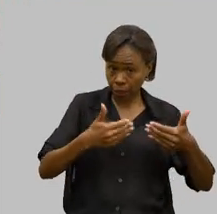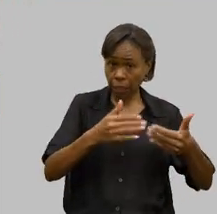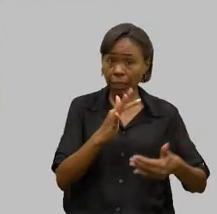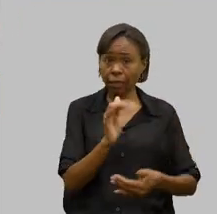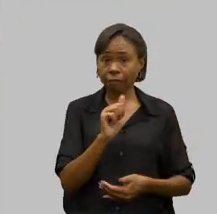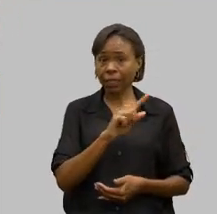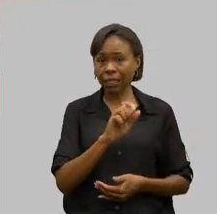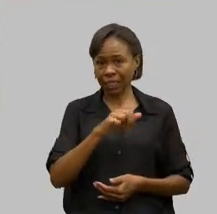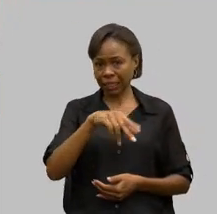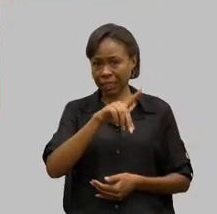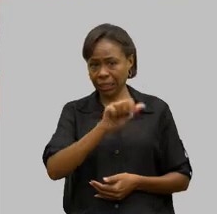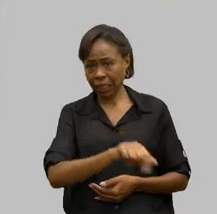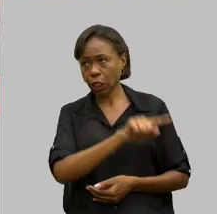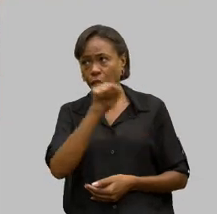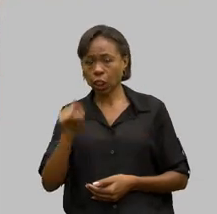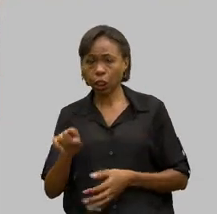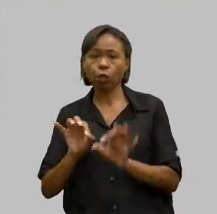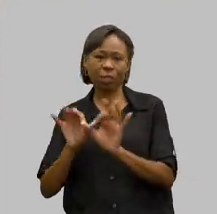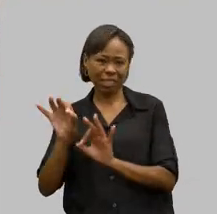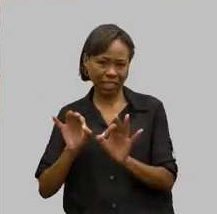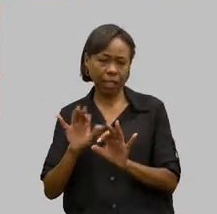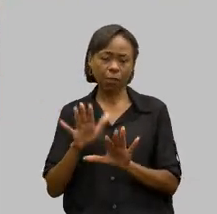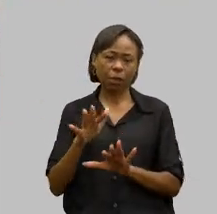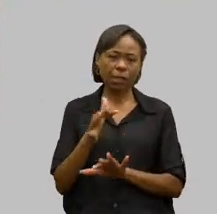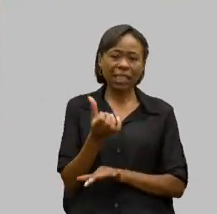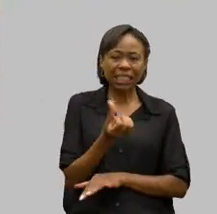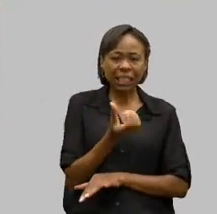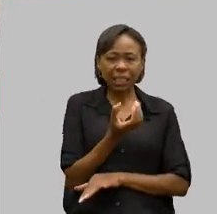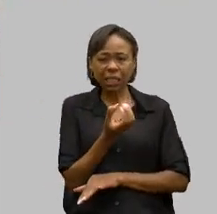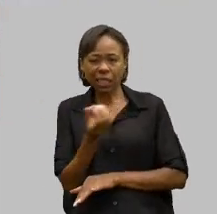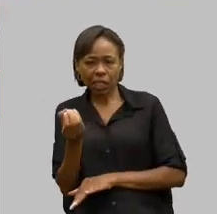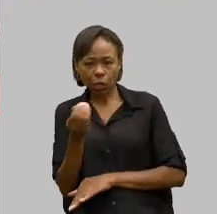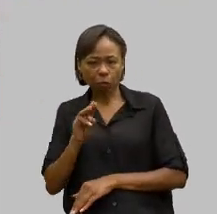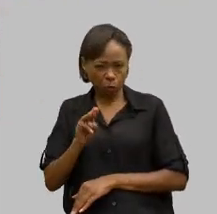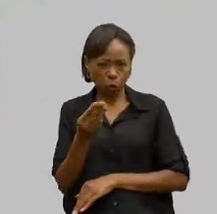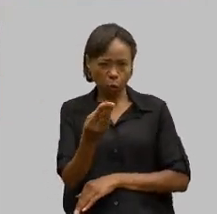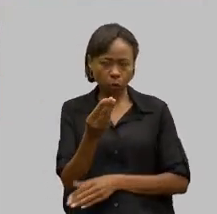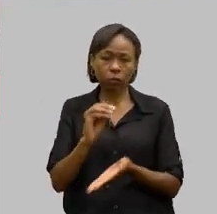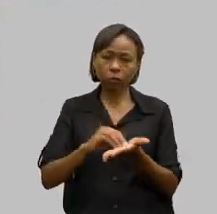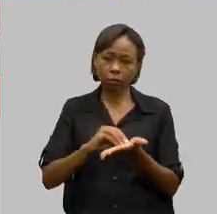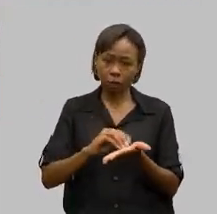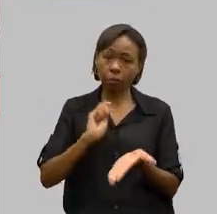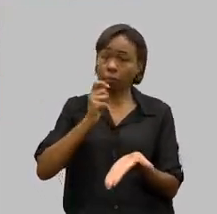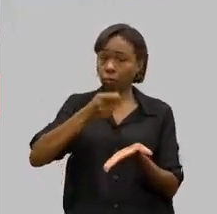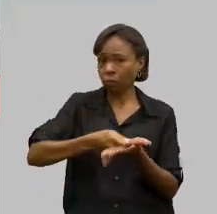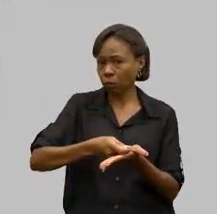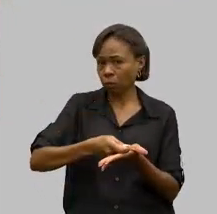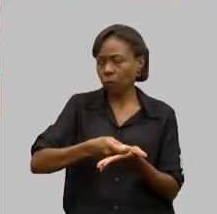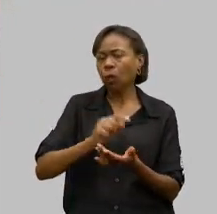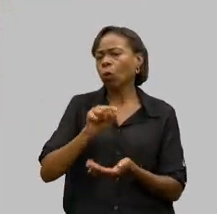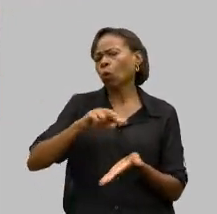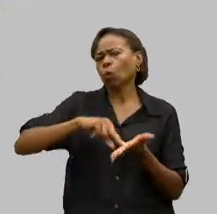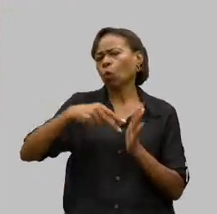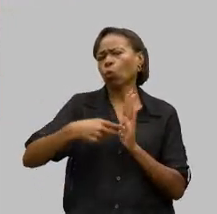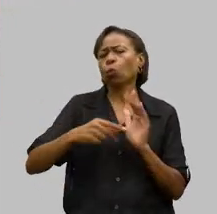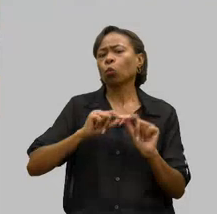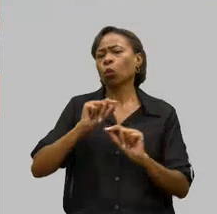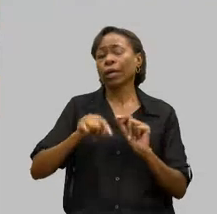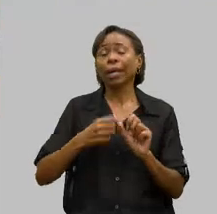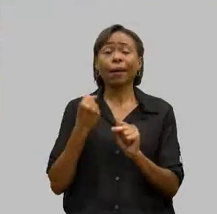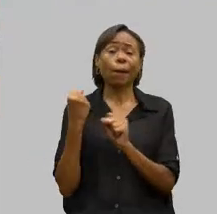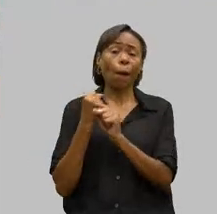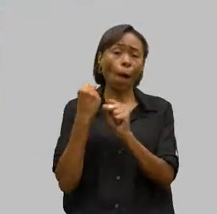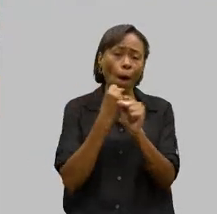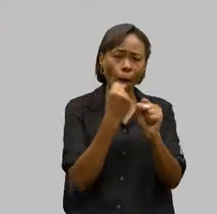resto a pagar está em cerca de 600 milhões, que nós já baixamos esse número que a senhora traz. O que é isto? São obras em execução,